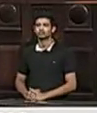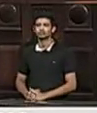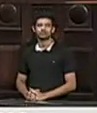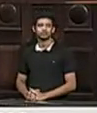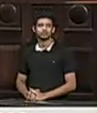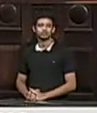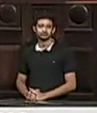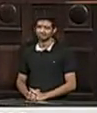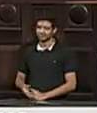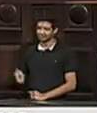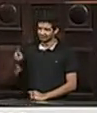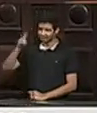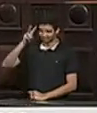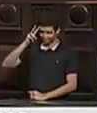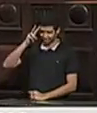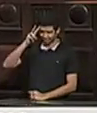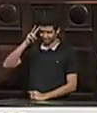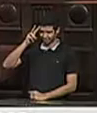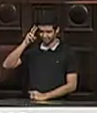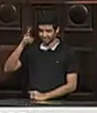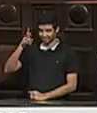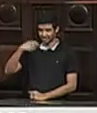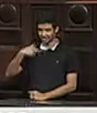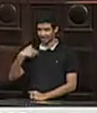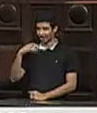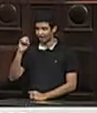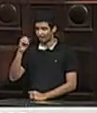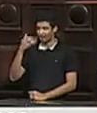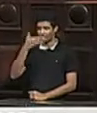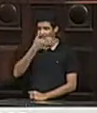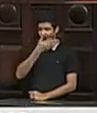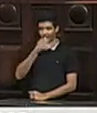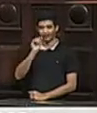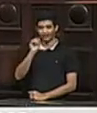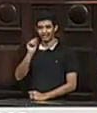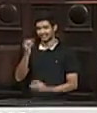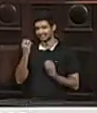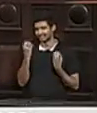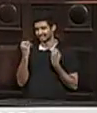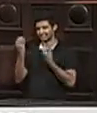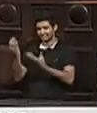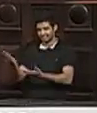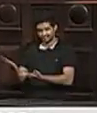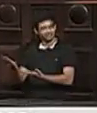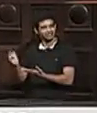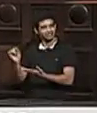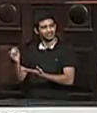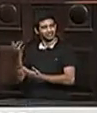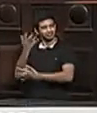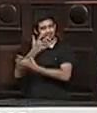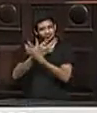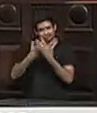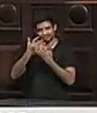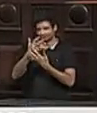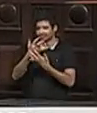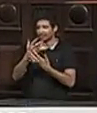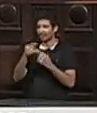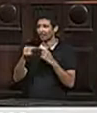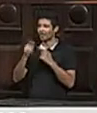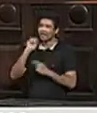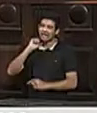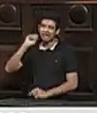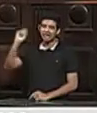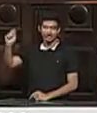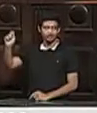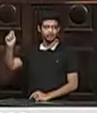Na segunda-feira, tive a oportunidade de entregar em Campos a medalha Tiradentes ao Liceu